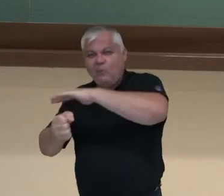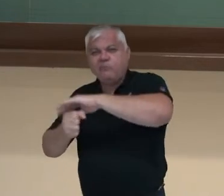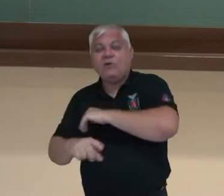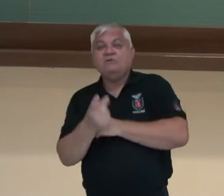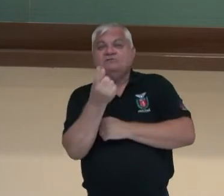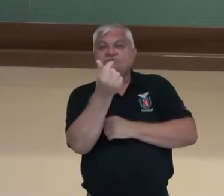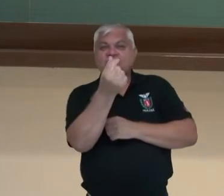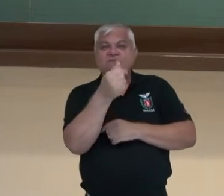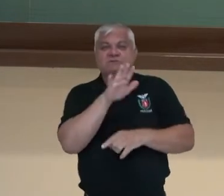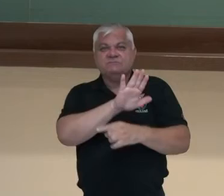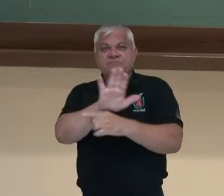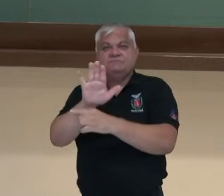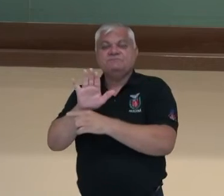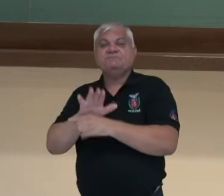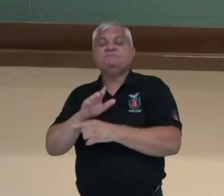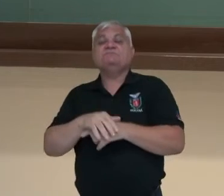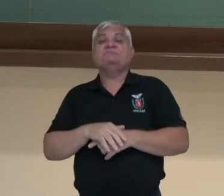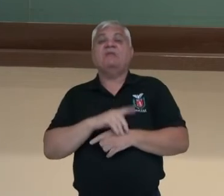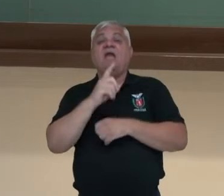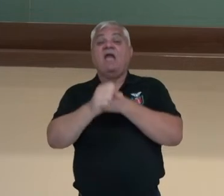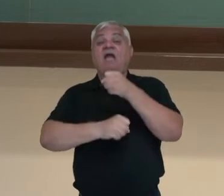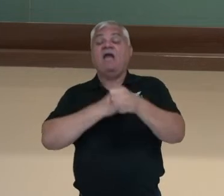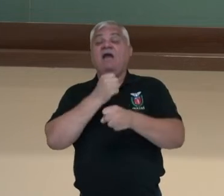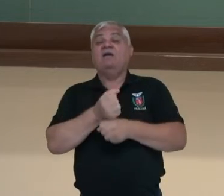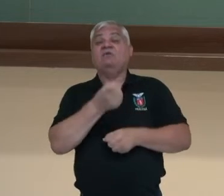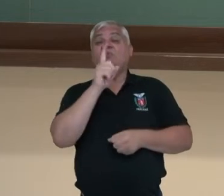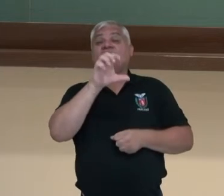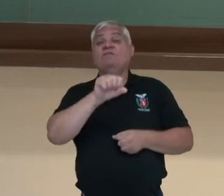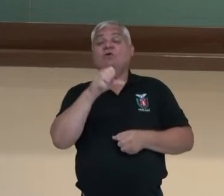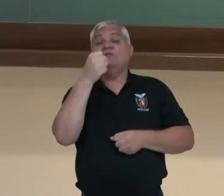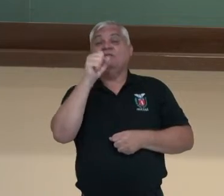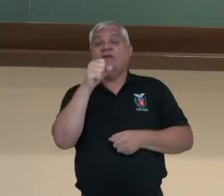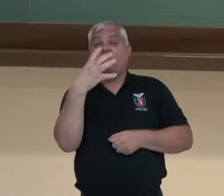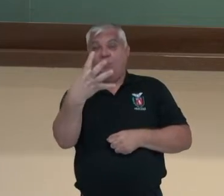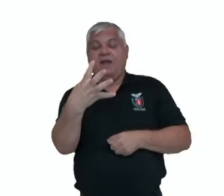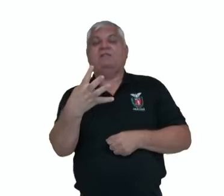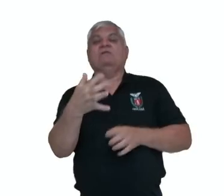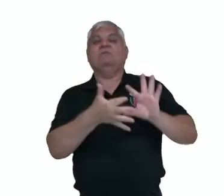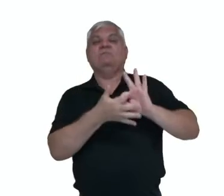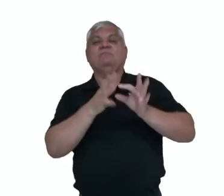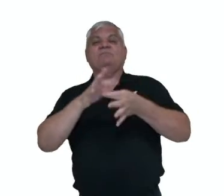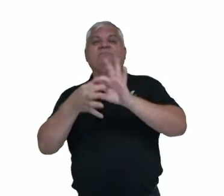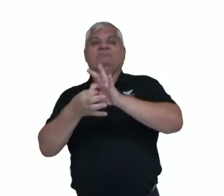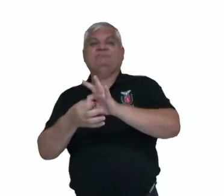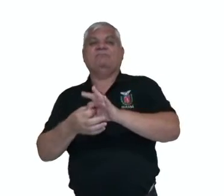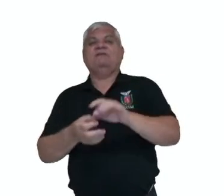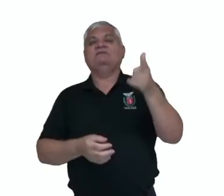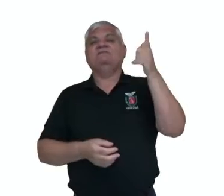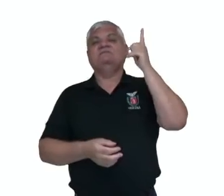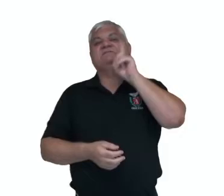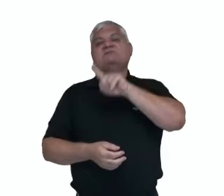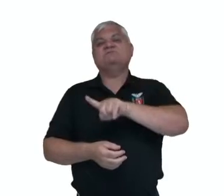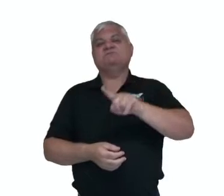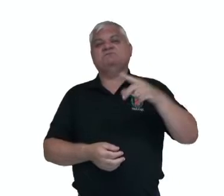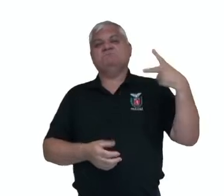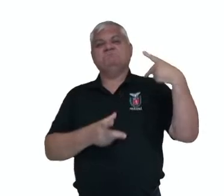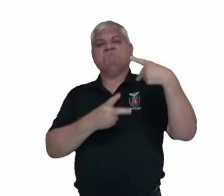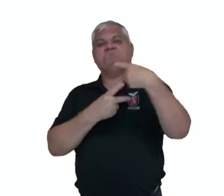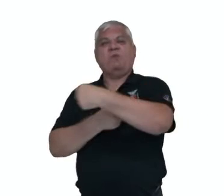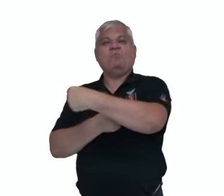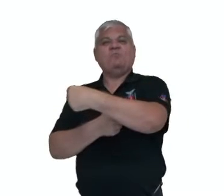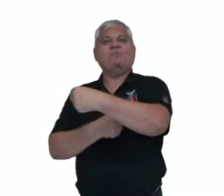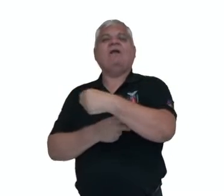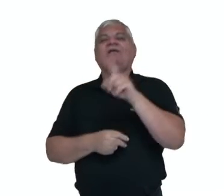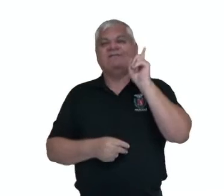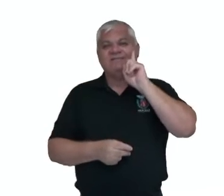dinheiro para que nos Jogos Olímpicos de 1984 eles conseguissem ser superior. E aconteceu isso. Os Estados Unidos lá ganhou os Jogos